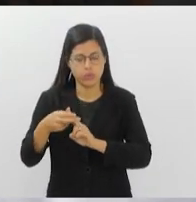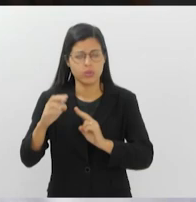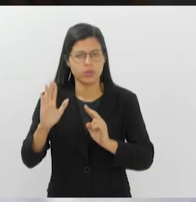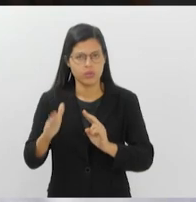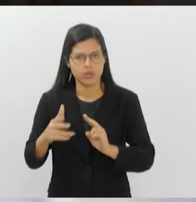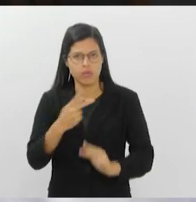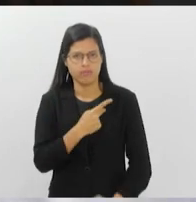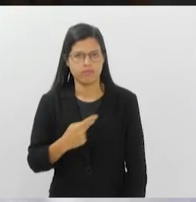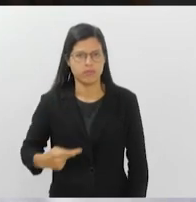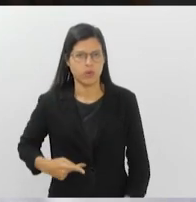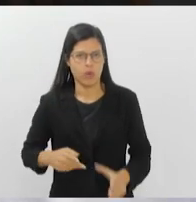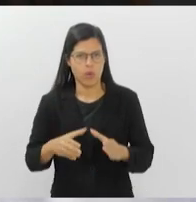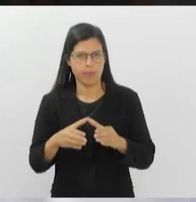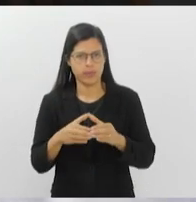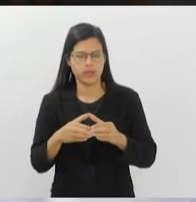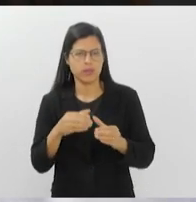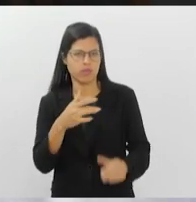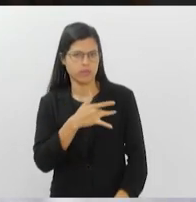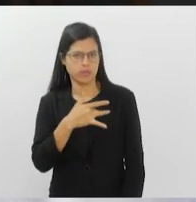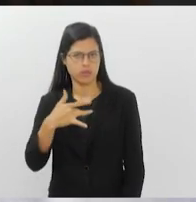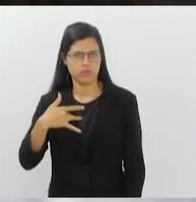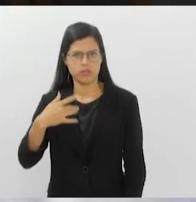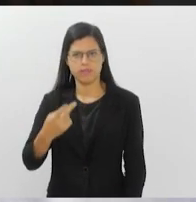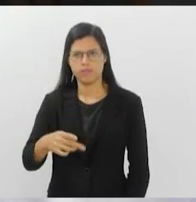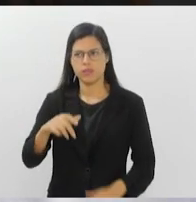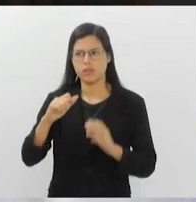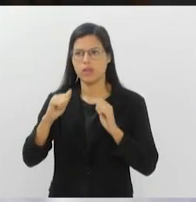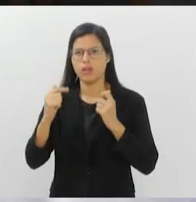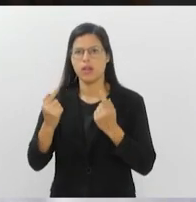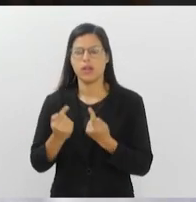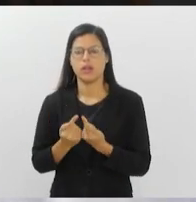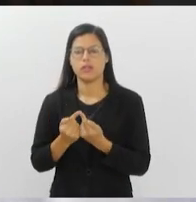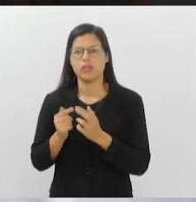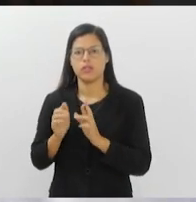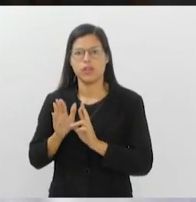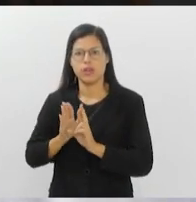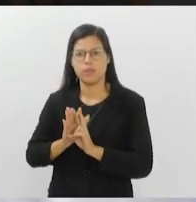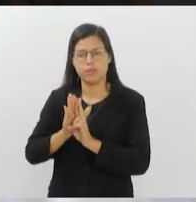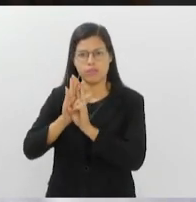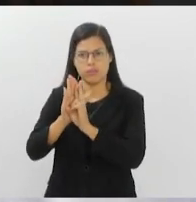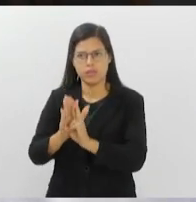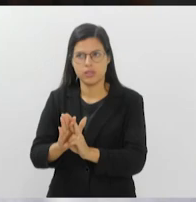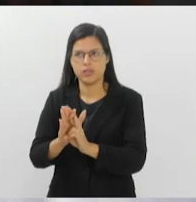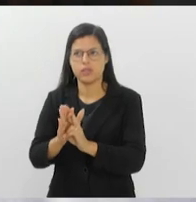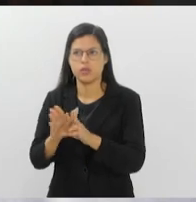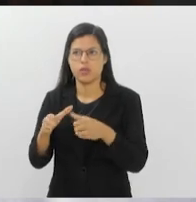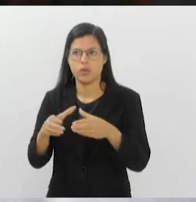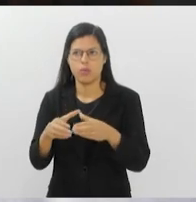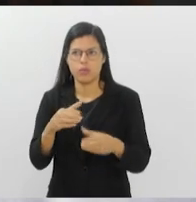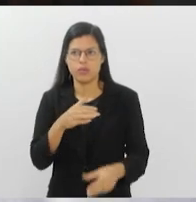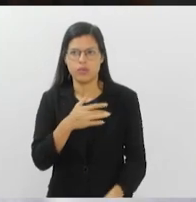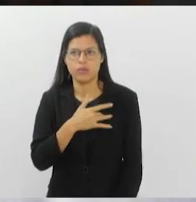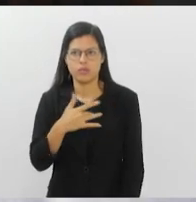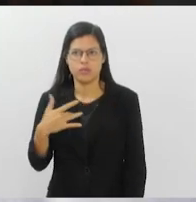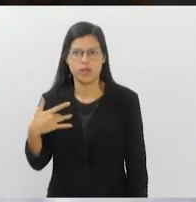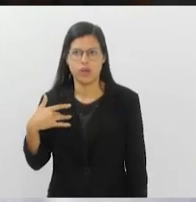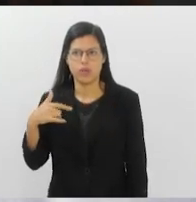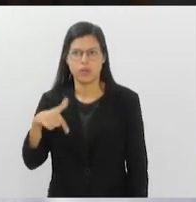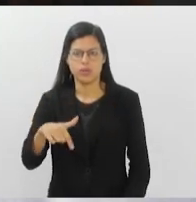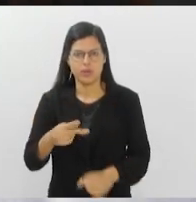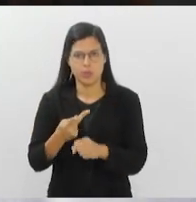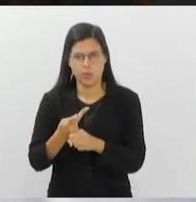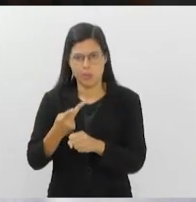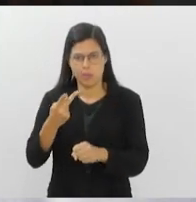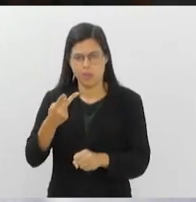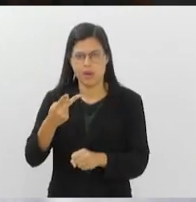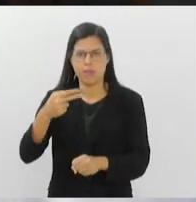Saúde aqui dessa casa e que faz parte, né, representando a Comissão de Saúde, da organização aqui do Prêmio Nise da Silveira. Obrigado, Marta, pela